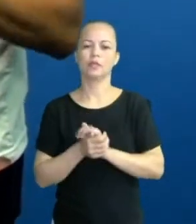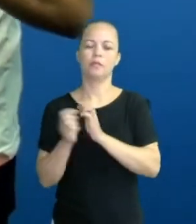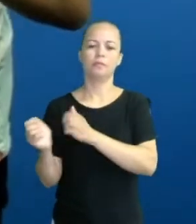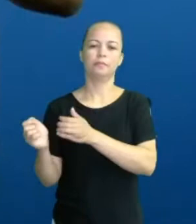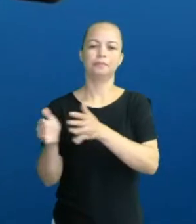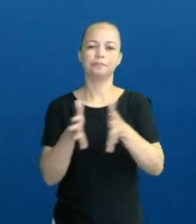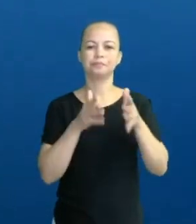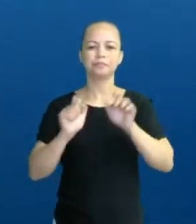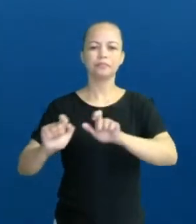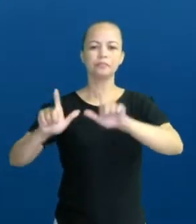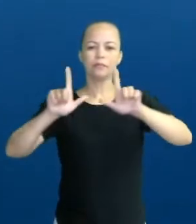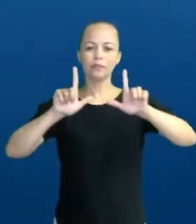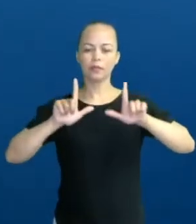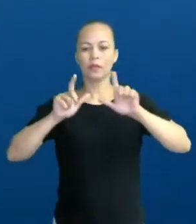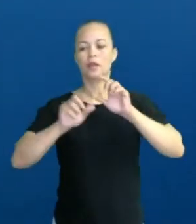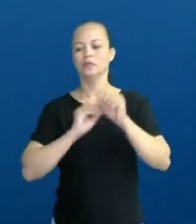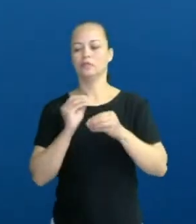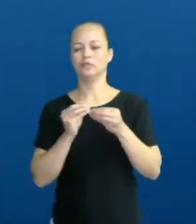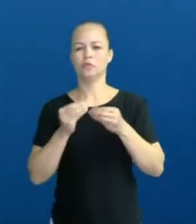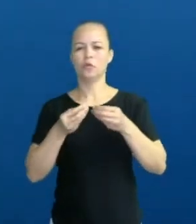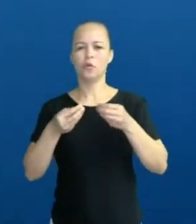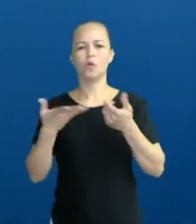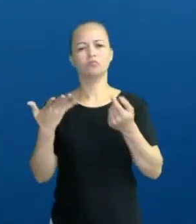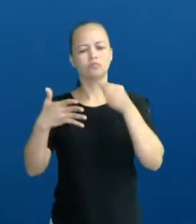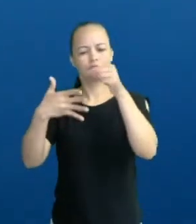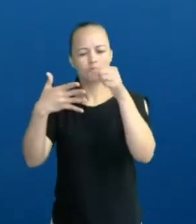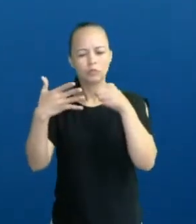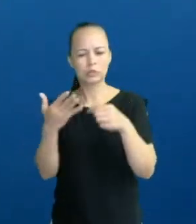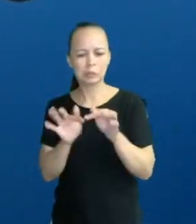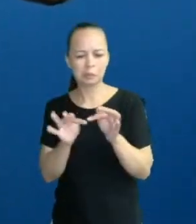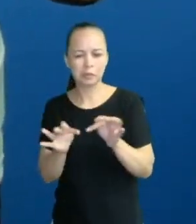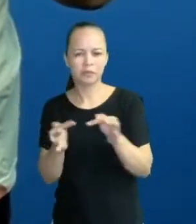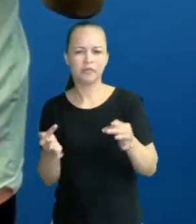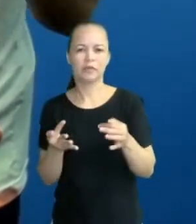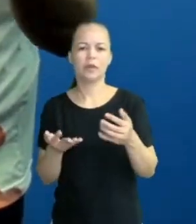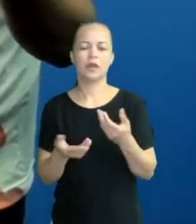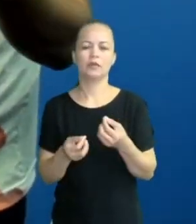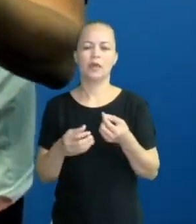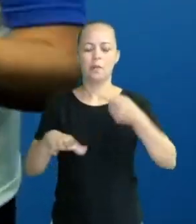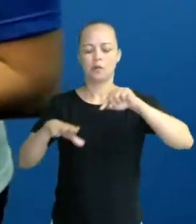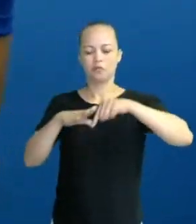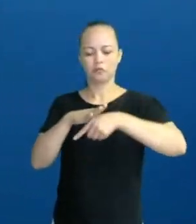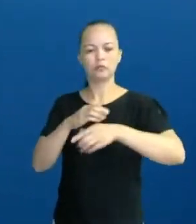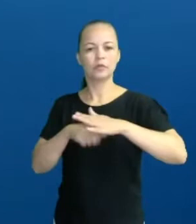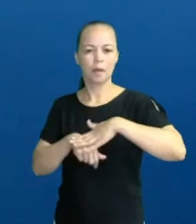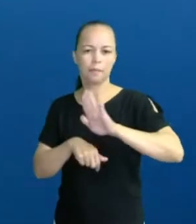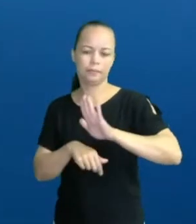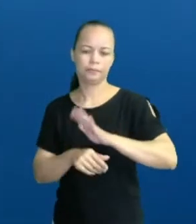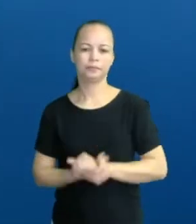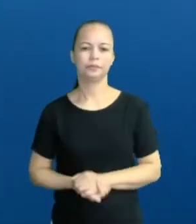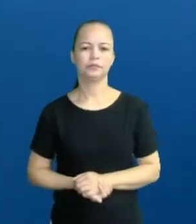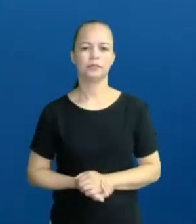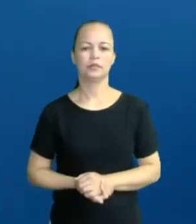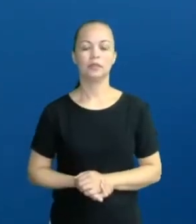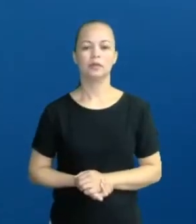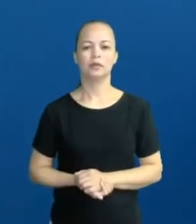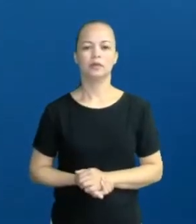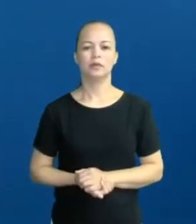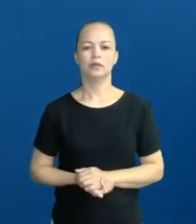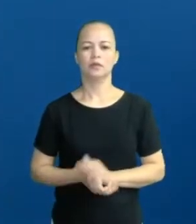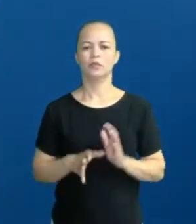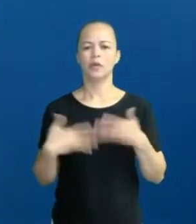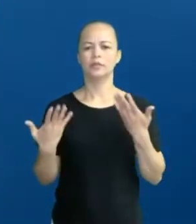slide. E aí eu vou simplificar isso de uma forma mais palatável. A gente vai tentar aprofundar um pouquinho mais. Então, quais seriam essas